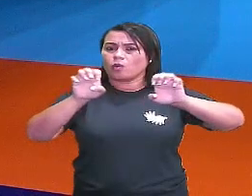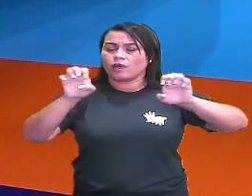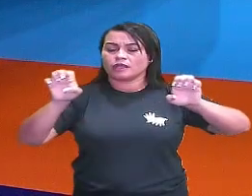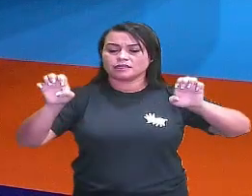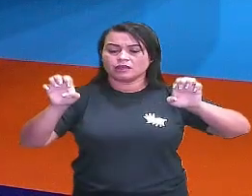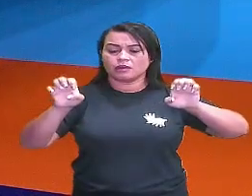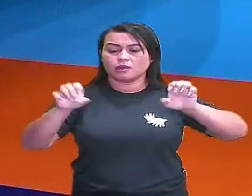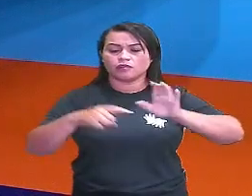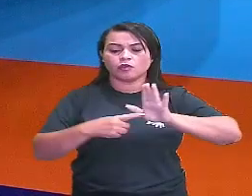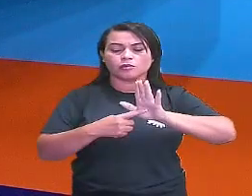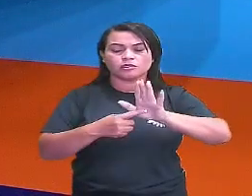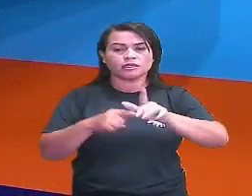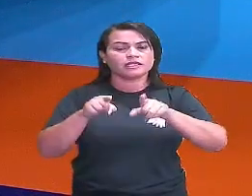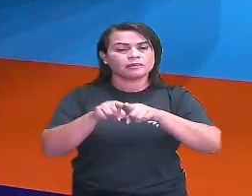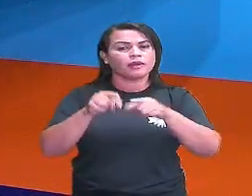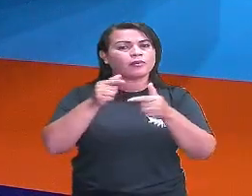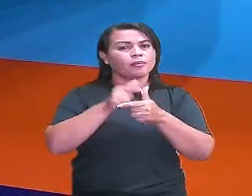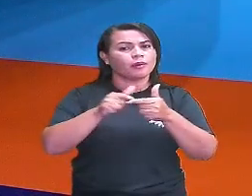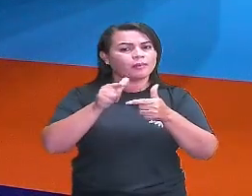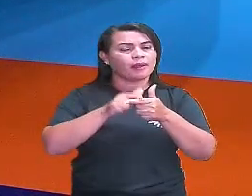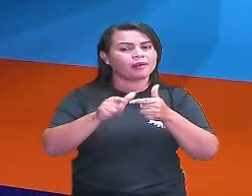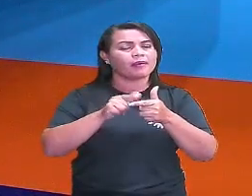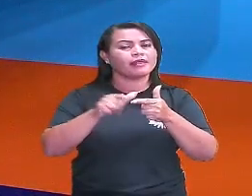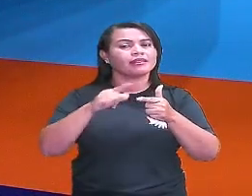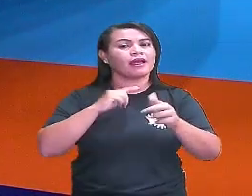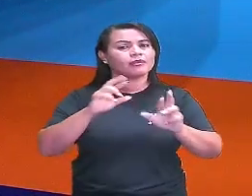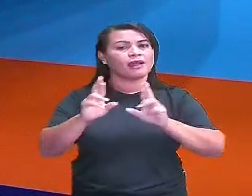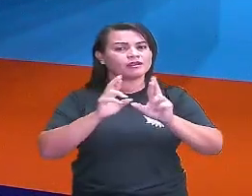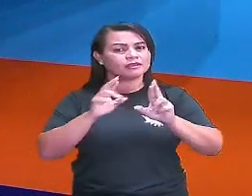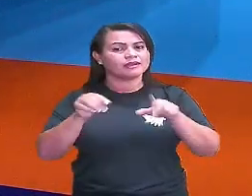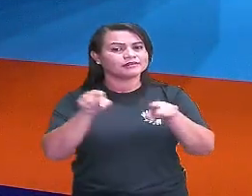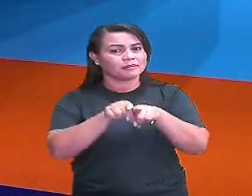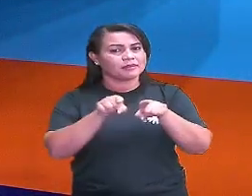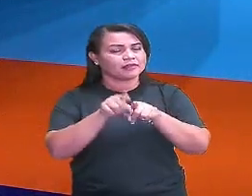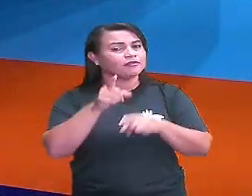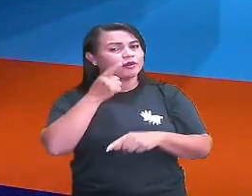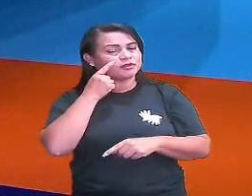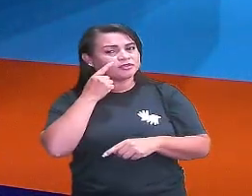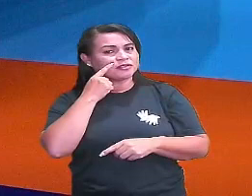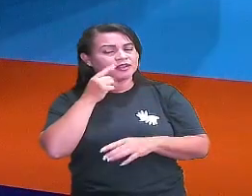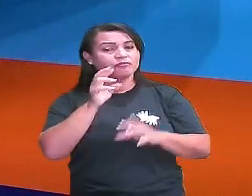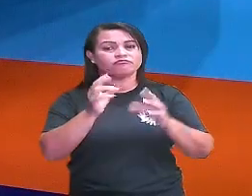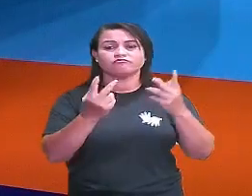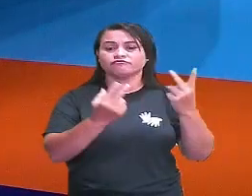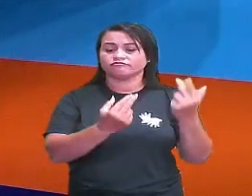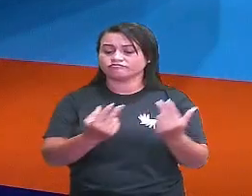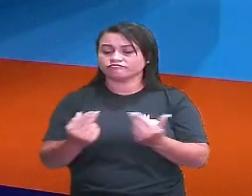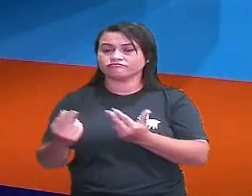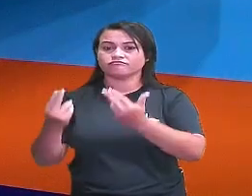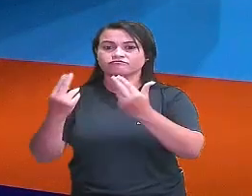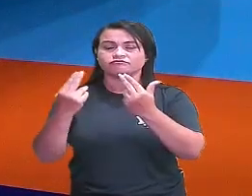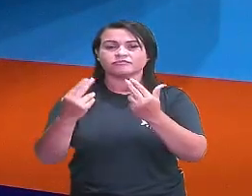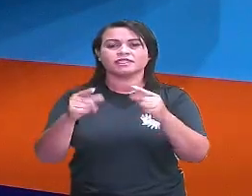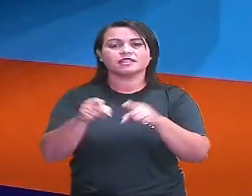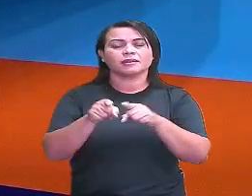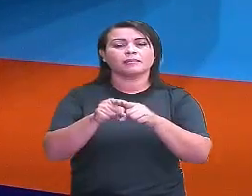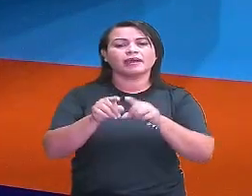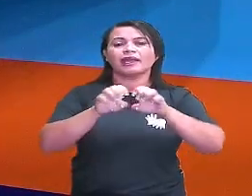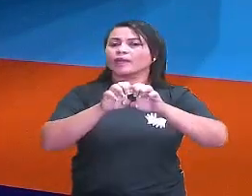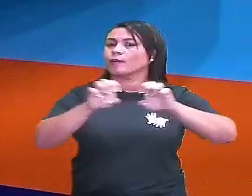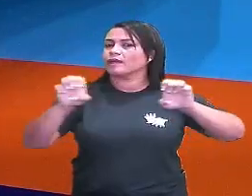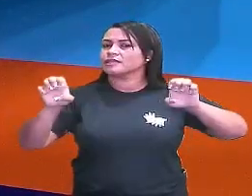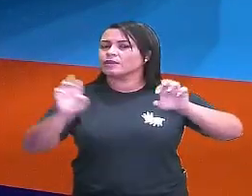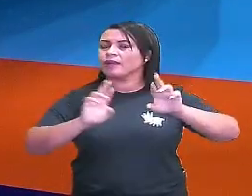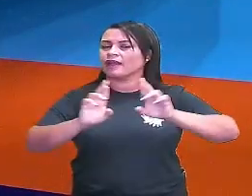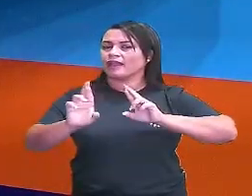trazer aqui um problema relacionado a isso também. Vamos entender par ordenado e entender a equação, relacionando